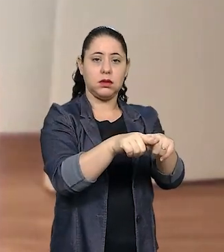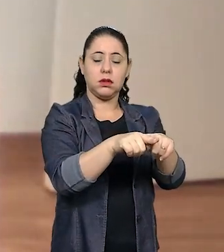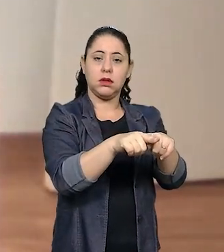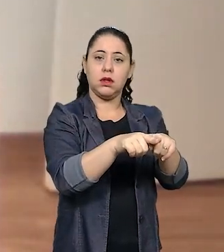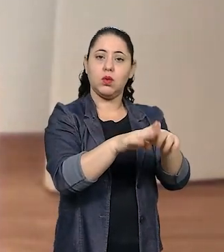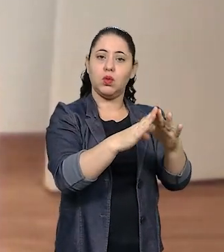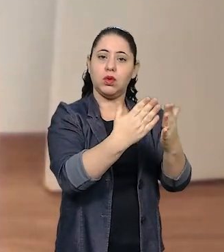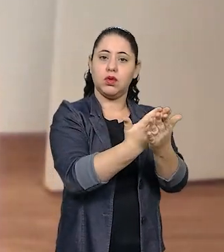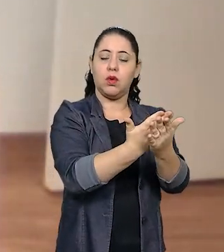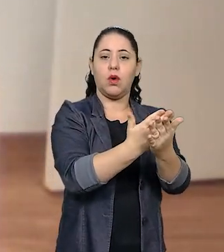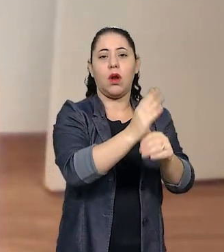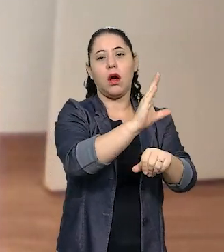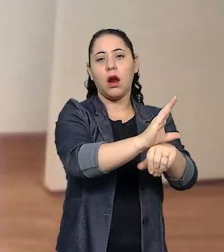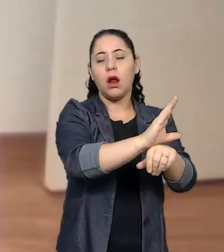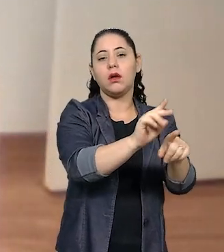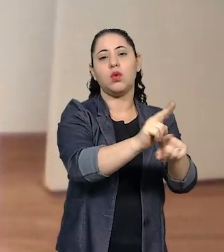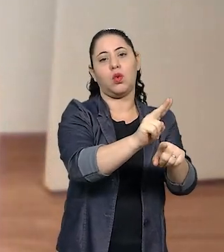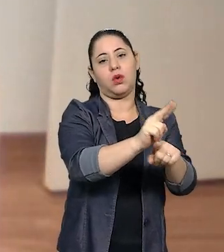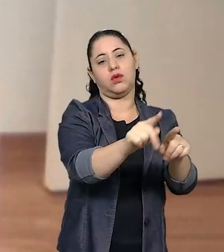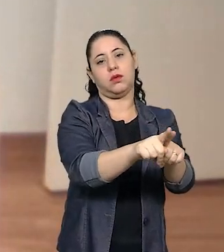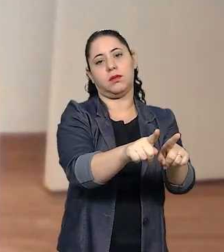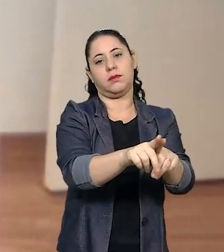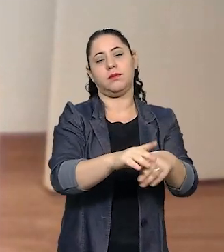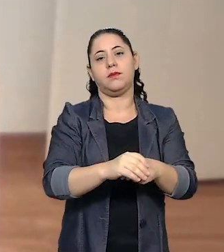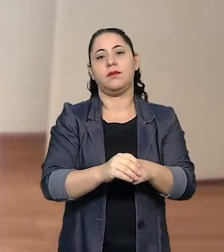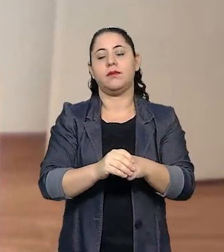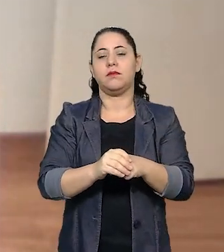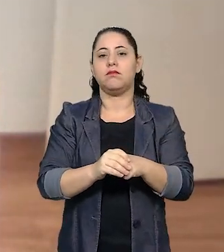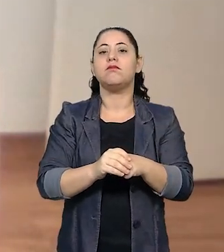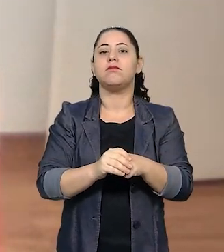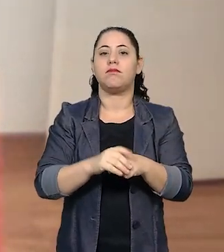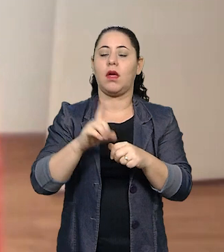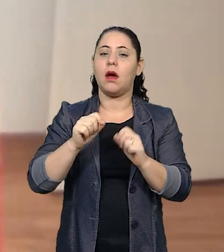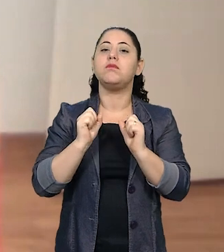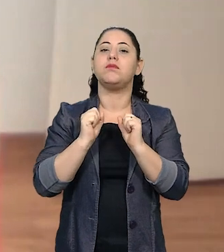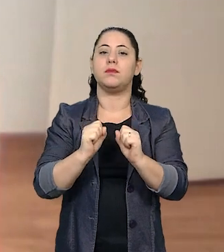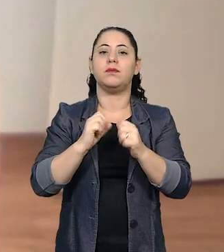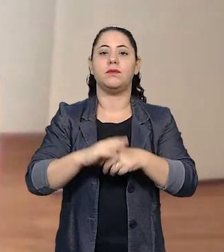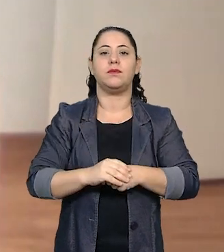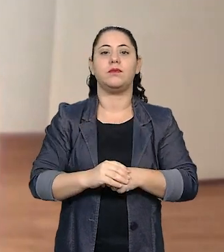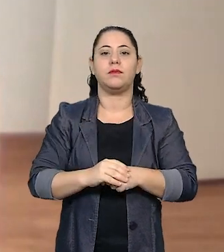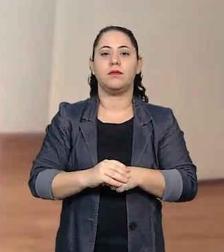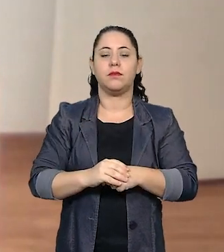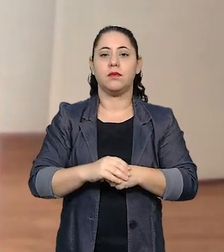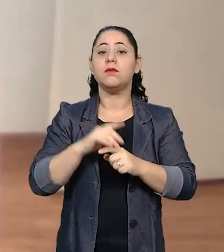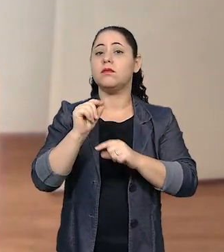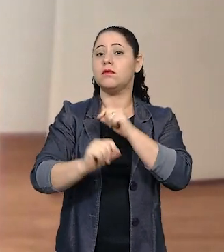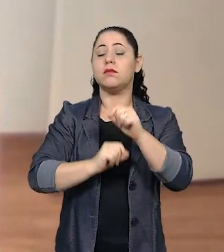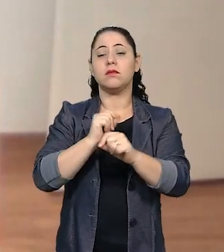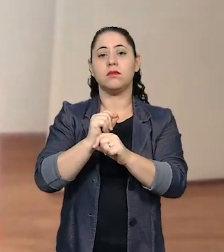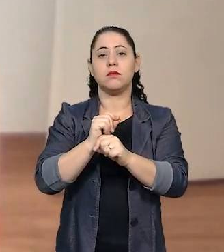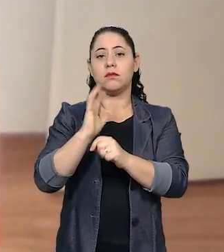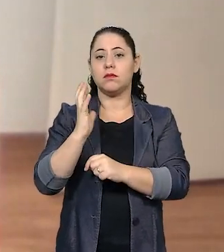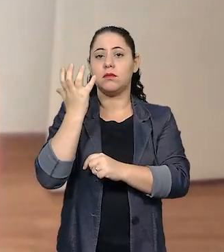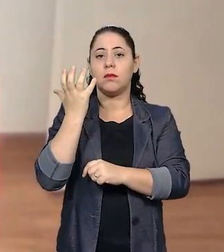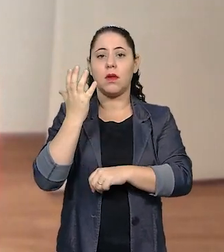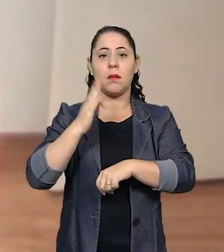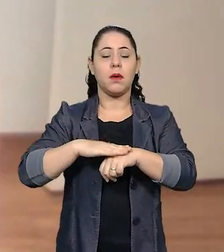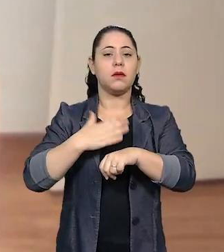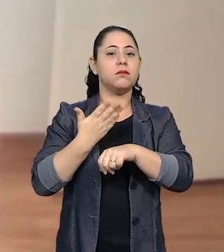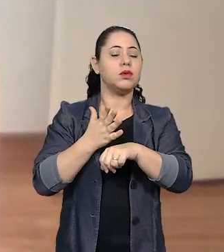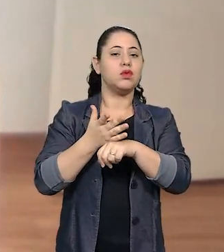uma creche, ou ainda a empresa pode ter uma parceria com a creche, aí no